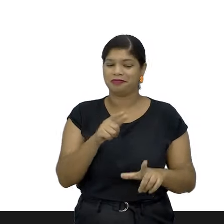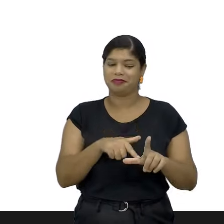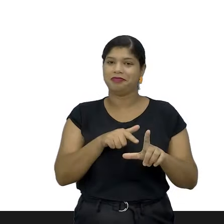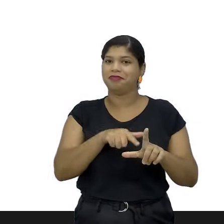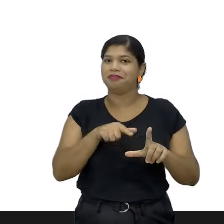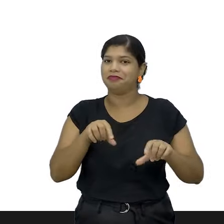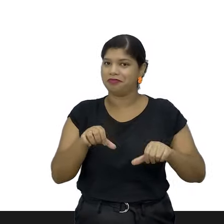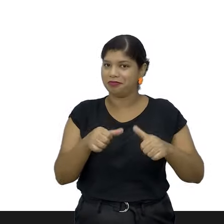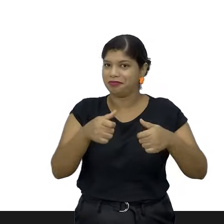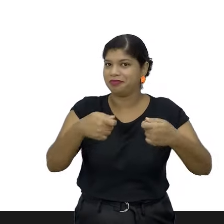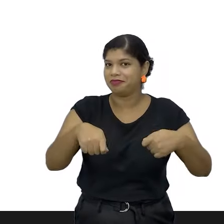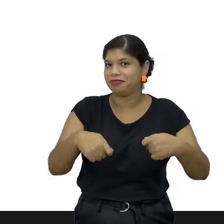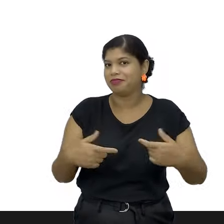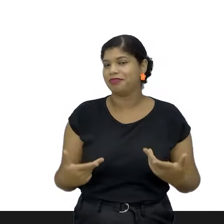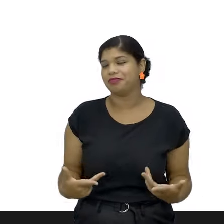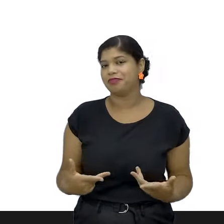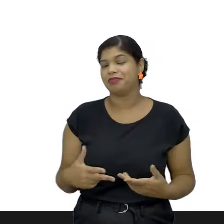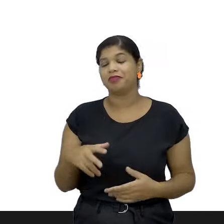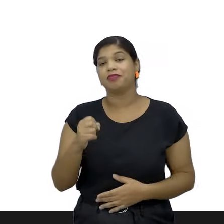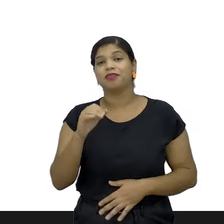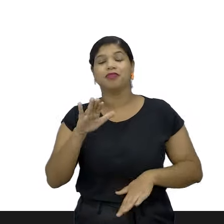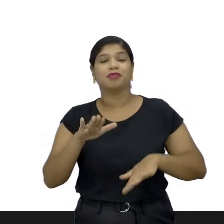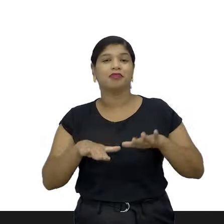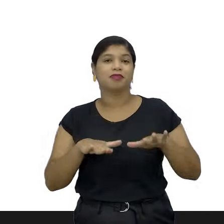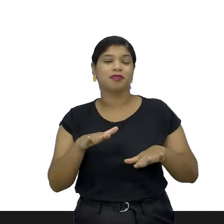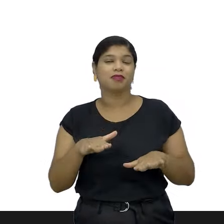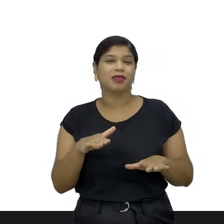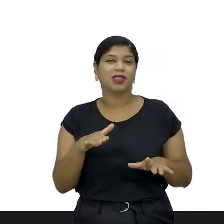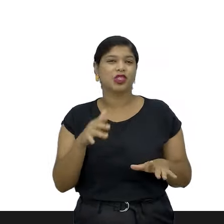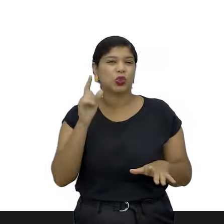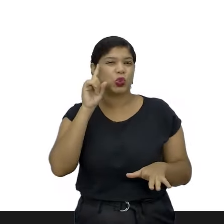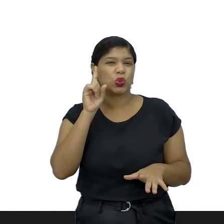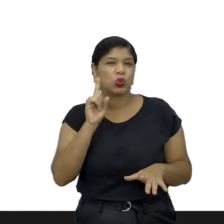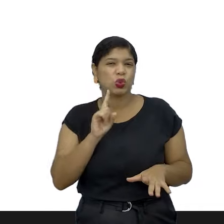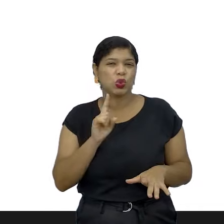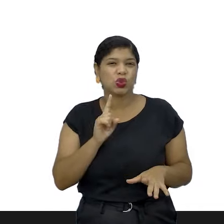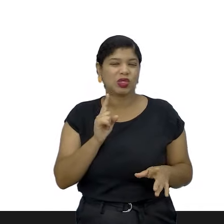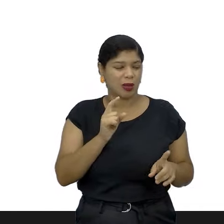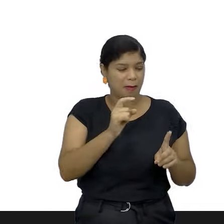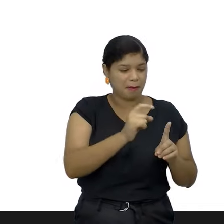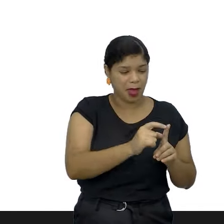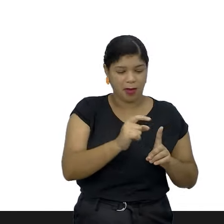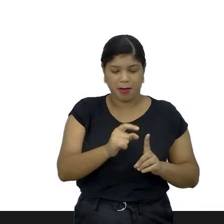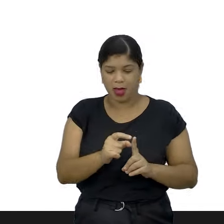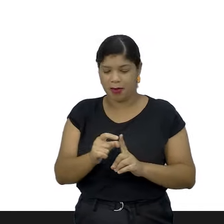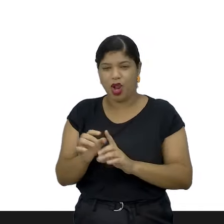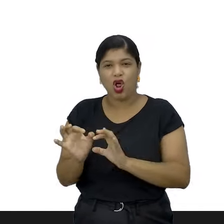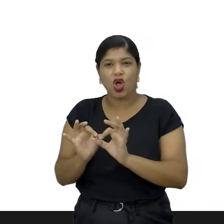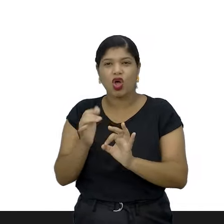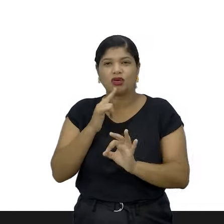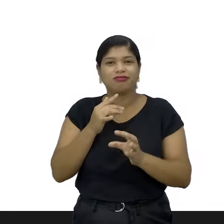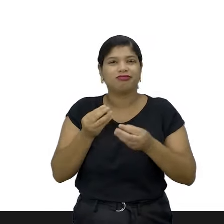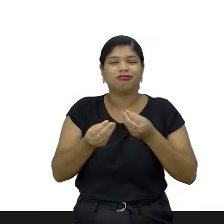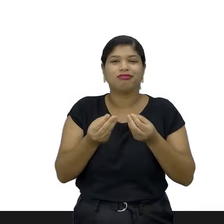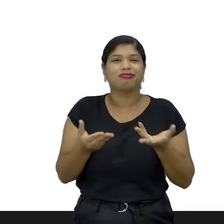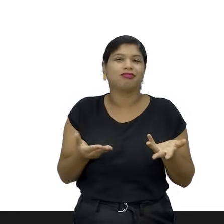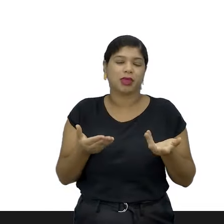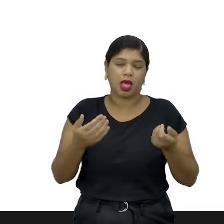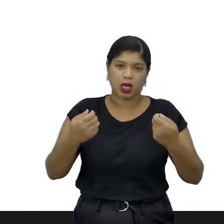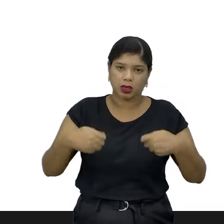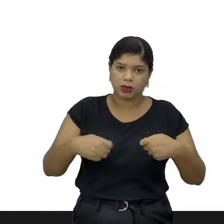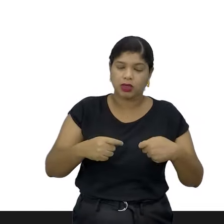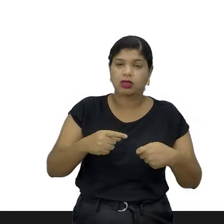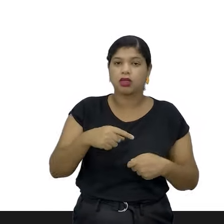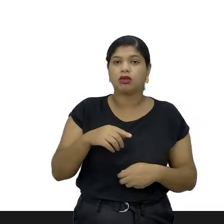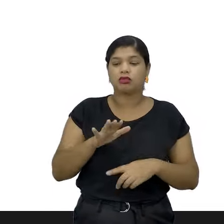que ainda não compreendem o sistema de escrita, é o momento de propor confrontos para que os estudantes possam